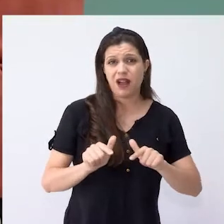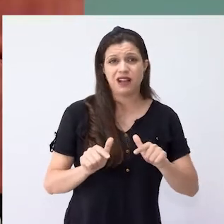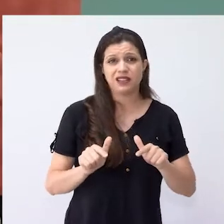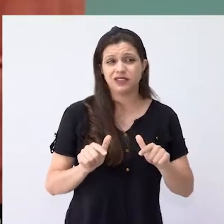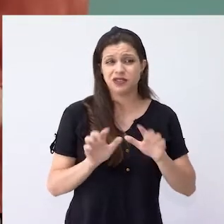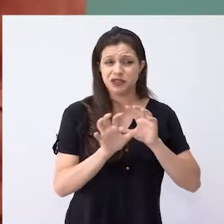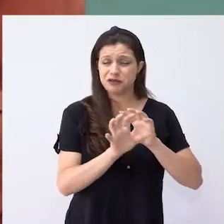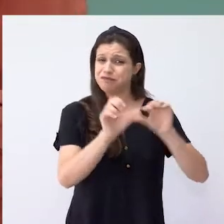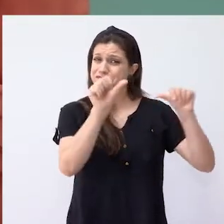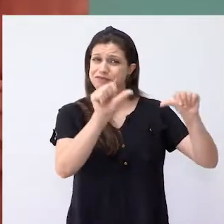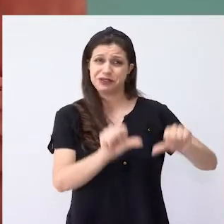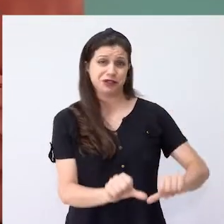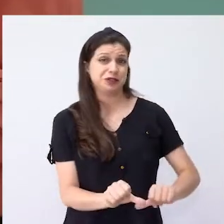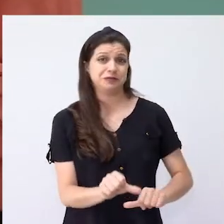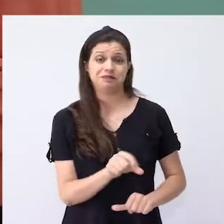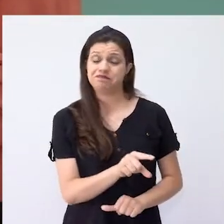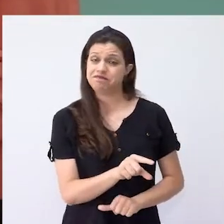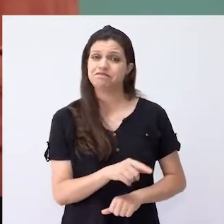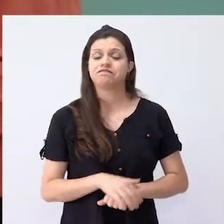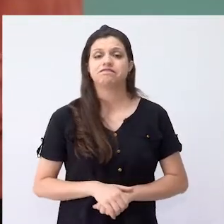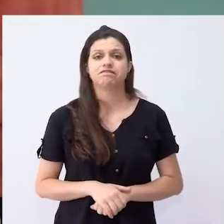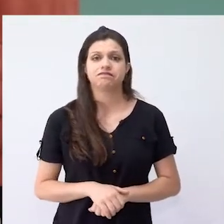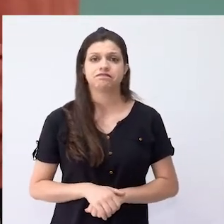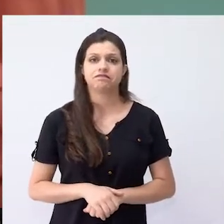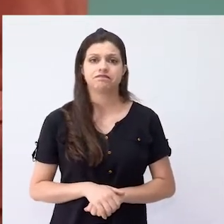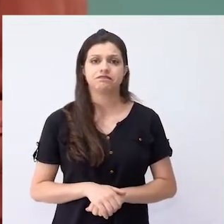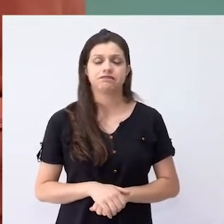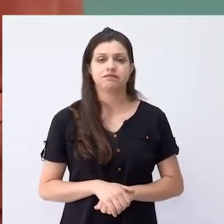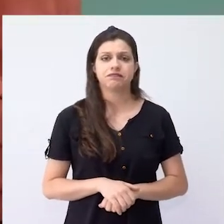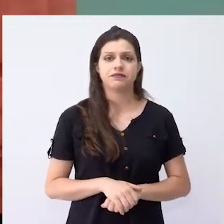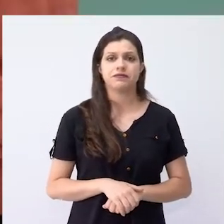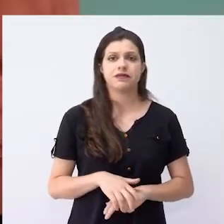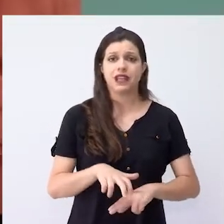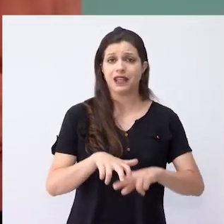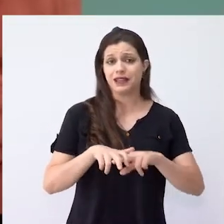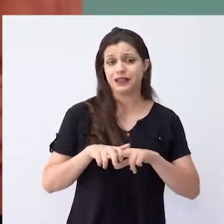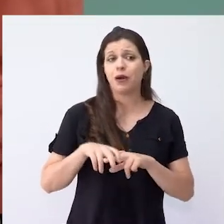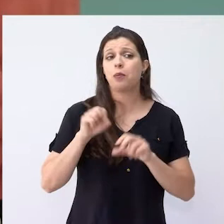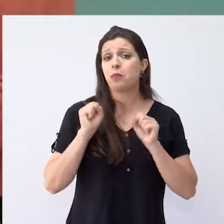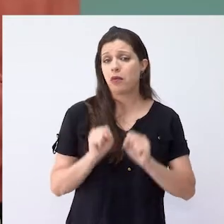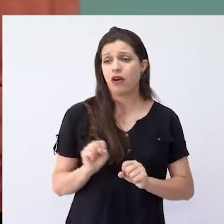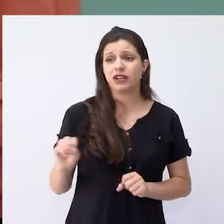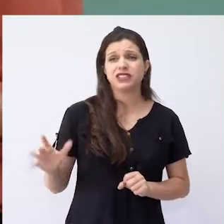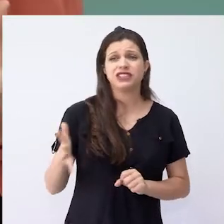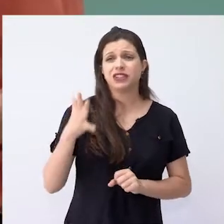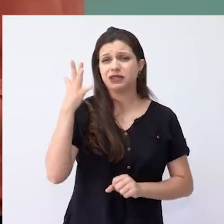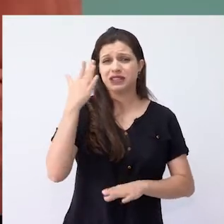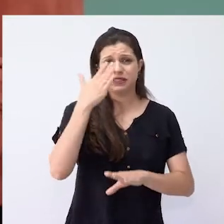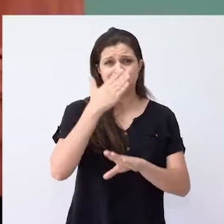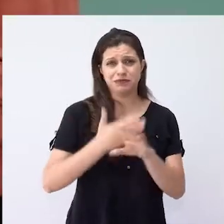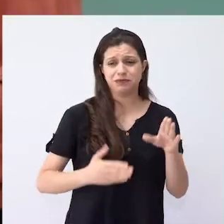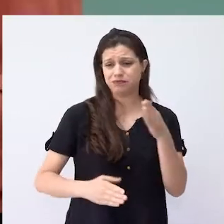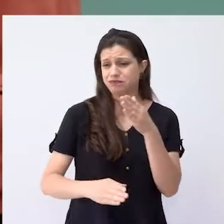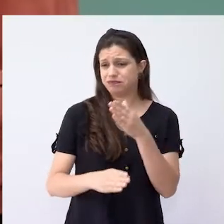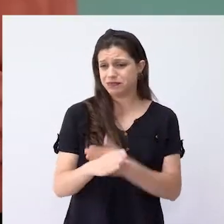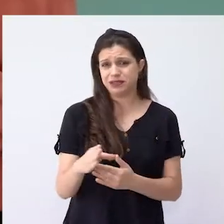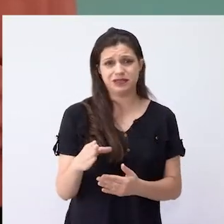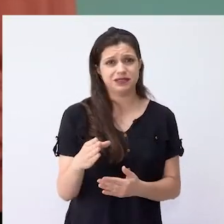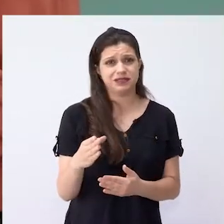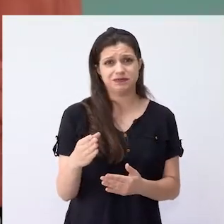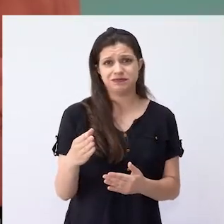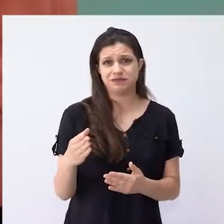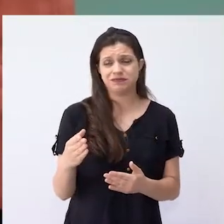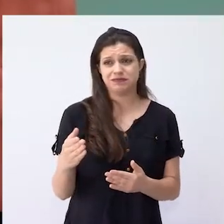trabalhando nas piores condições. Então, ela vai estar mais suscetível ao acidente de trabalho. Mutilações